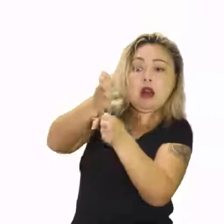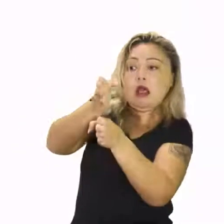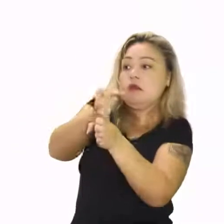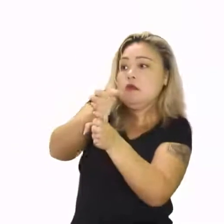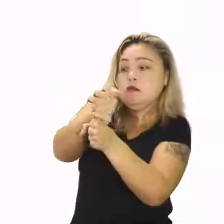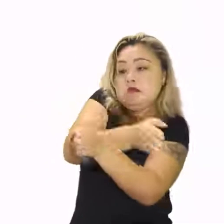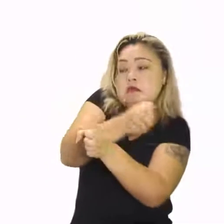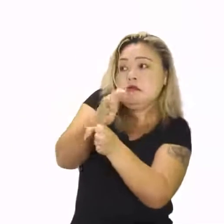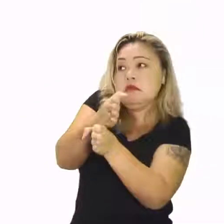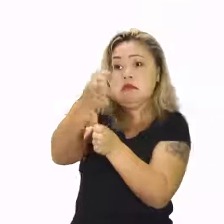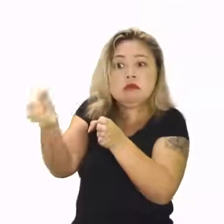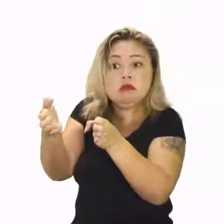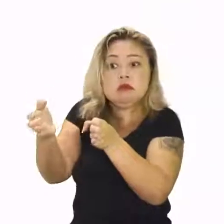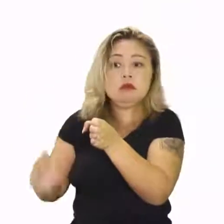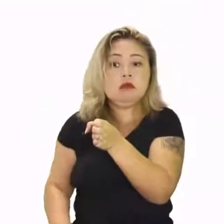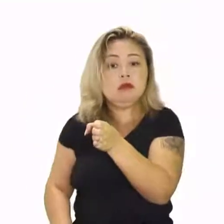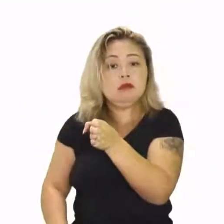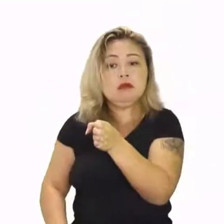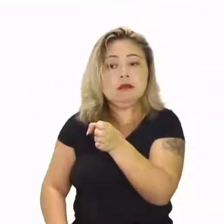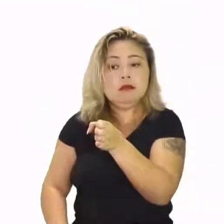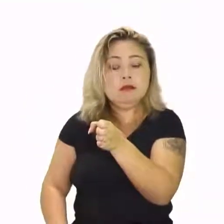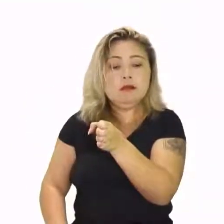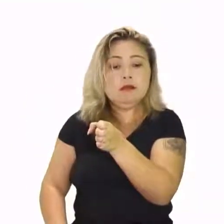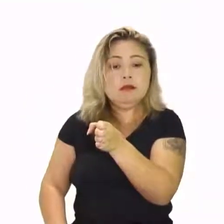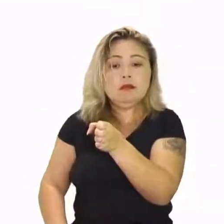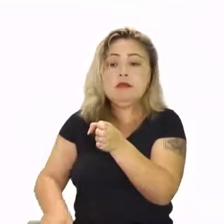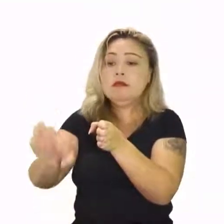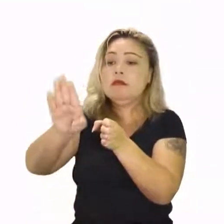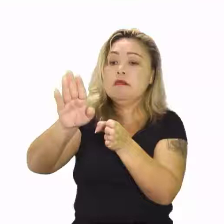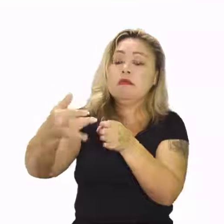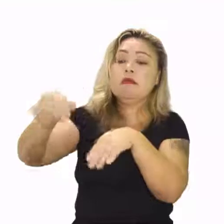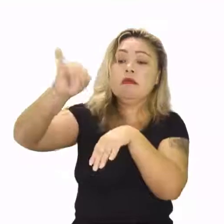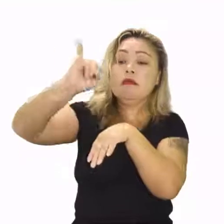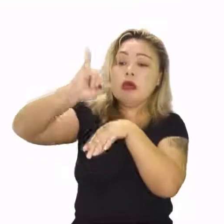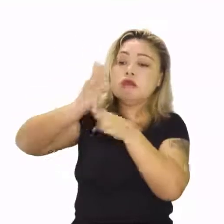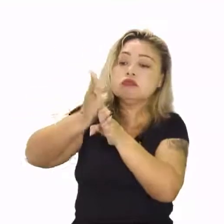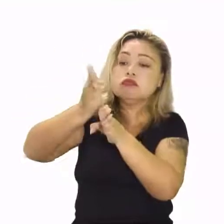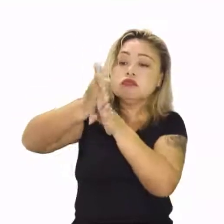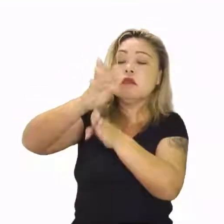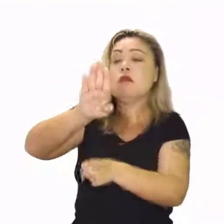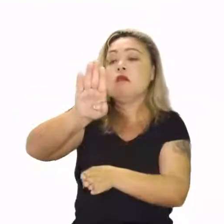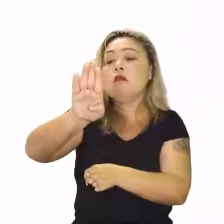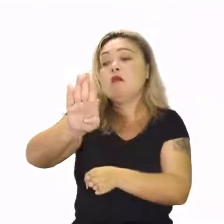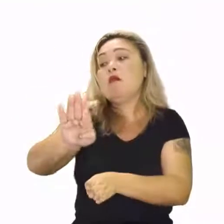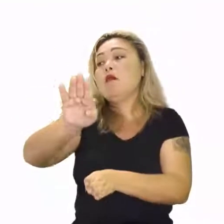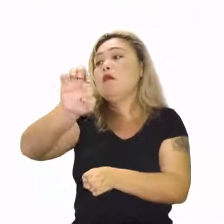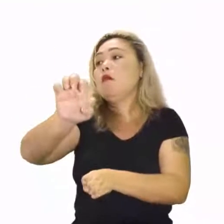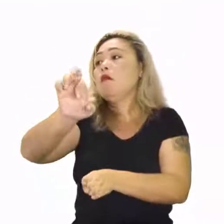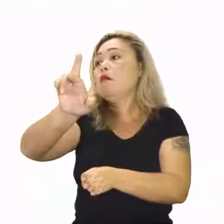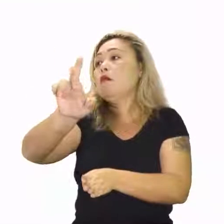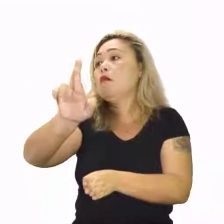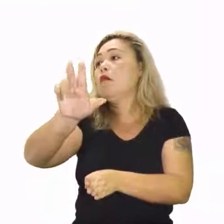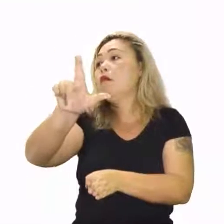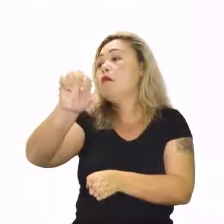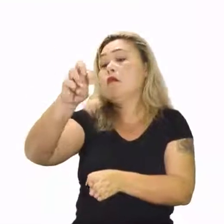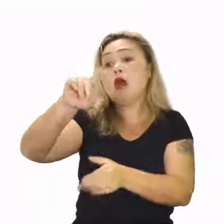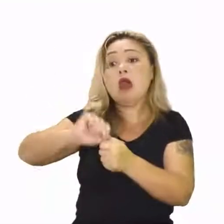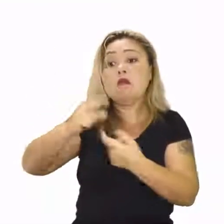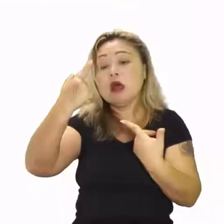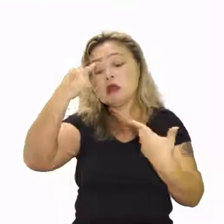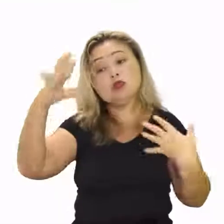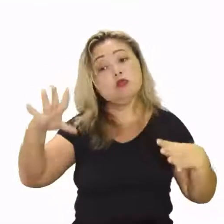dois lados de Berlim. O muro de Berlim. Imagine vocês uma